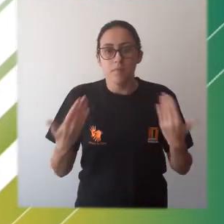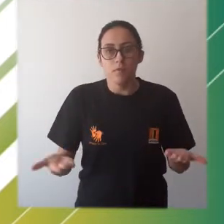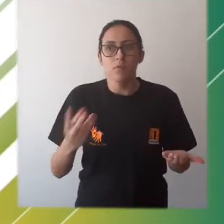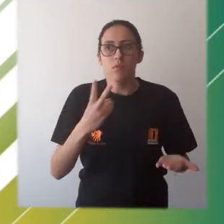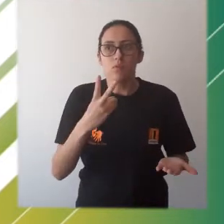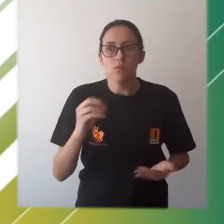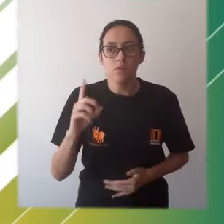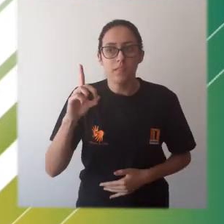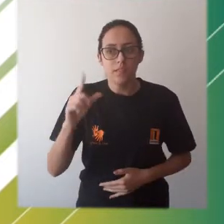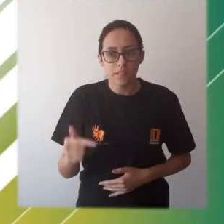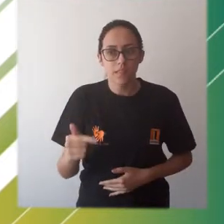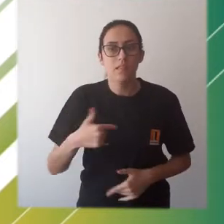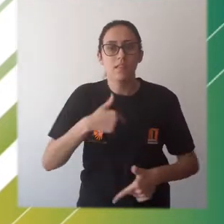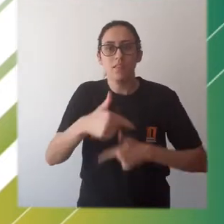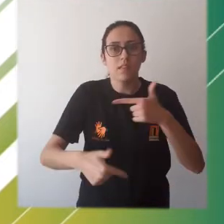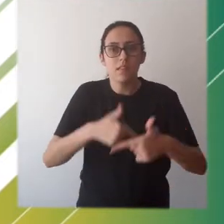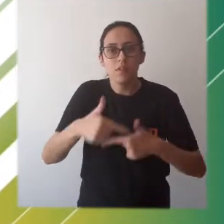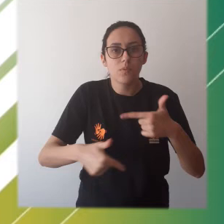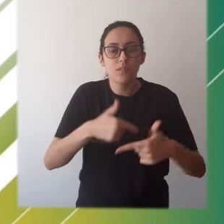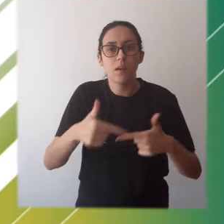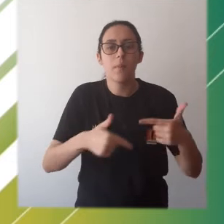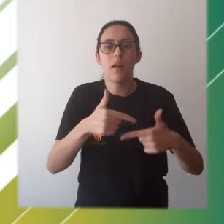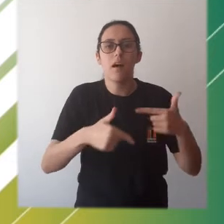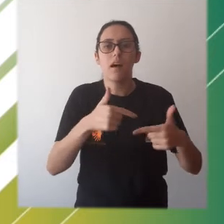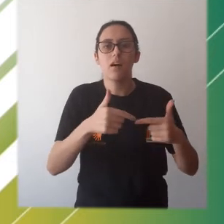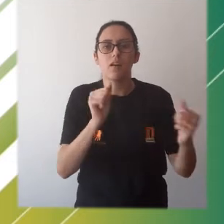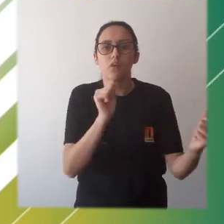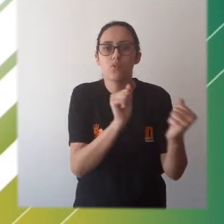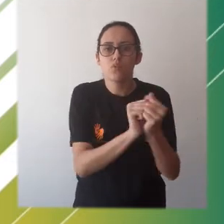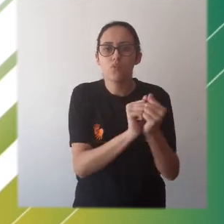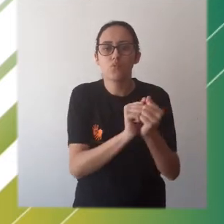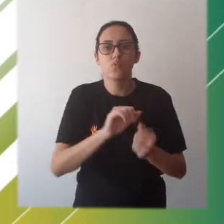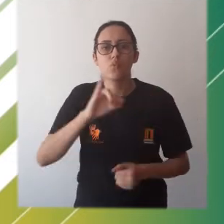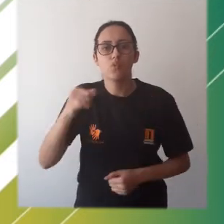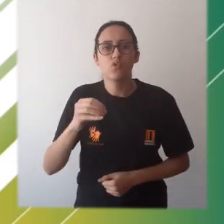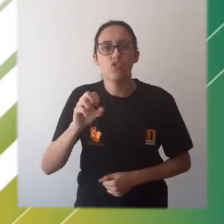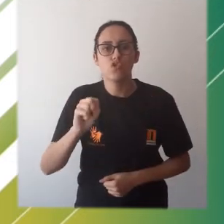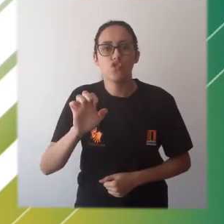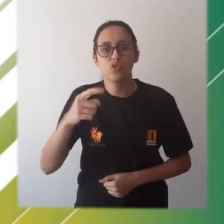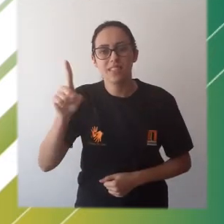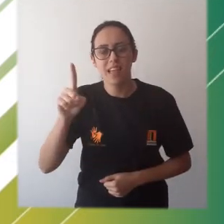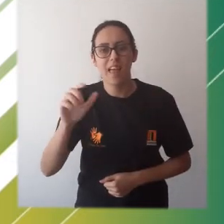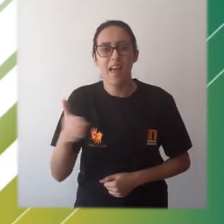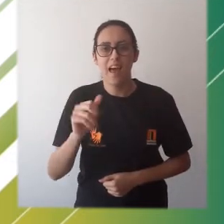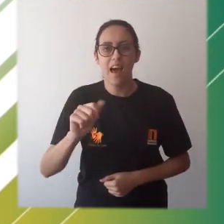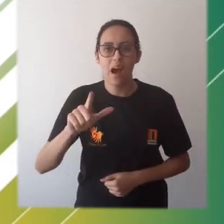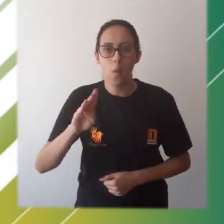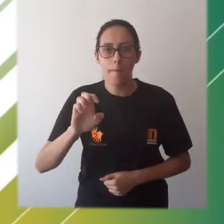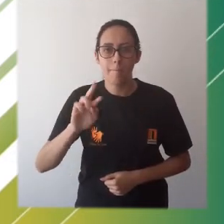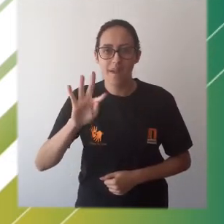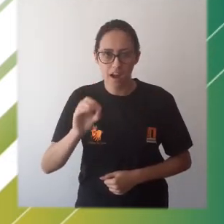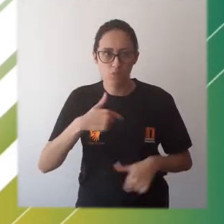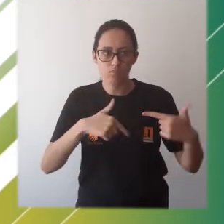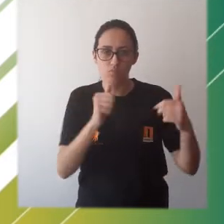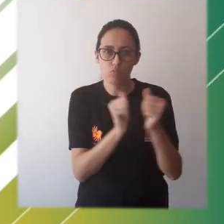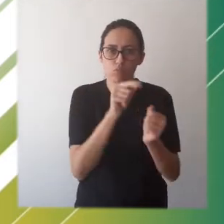e em 2017 trabalhei na assessoria do então diretor de esportes, do Betão, do José Alberto, e aí em